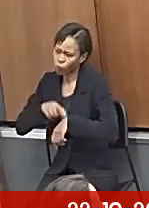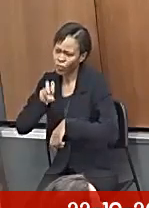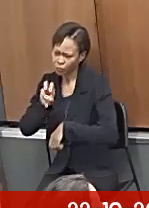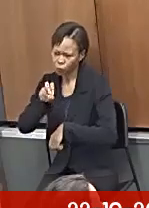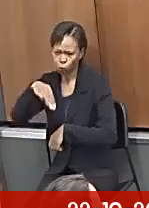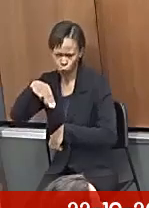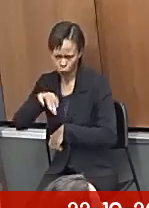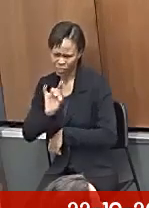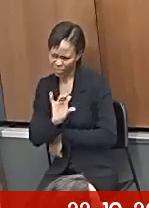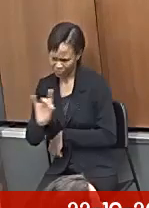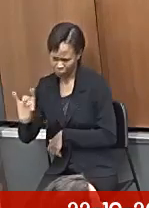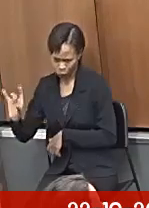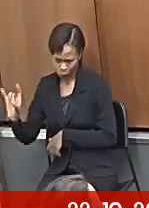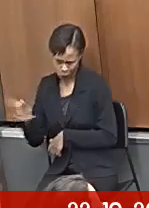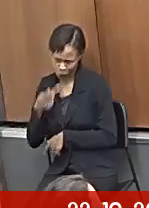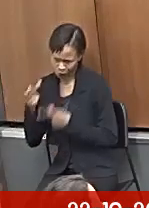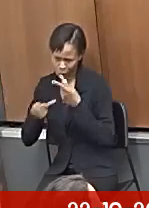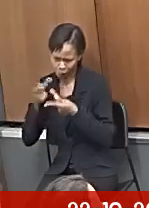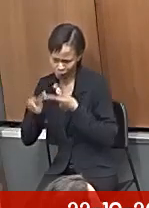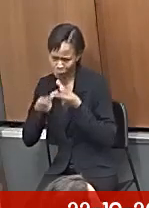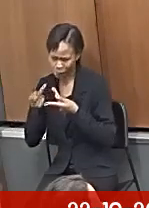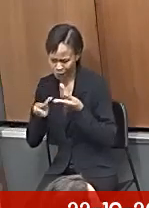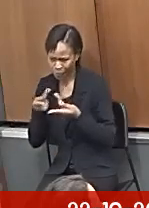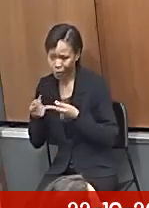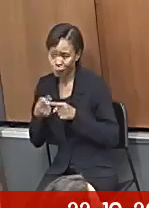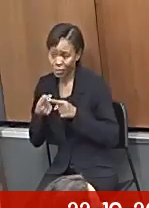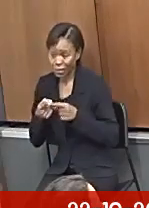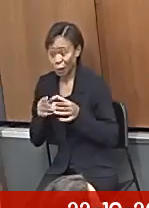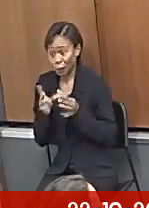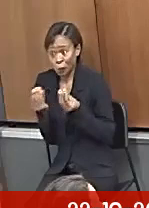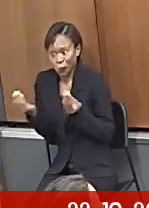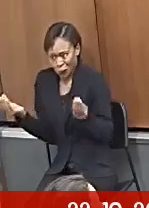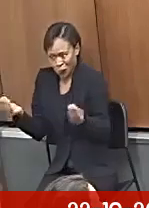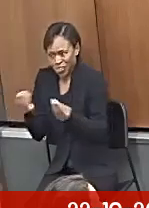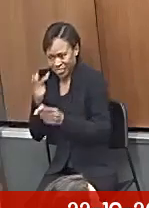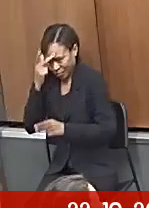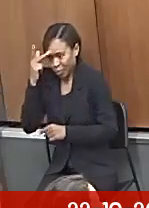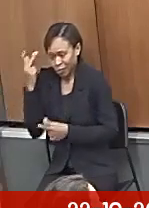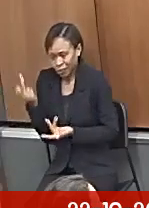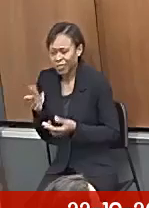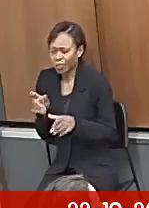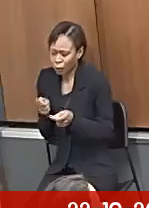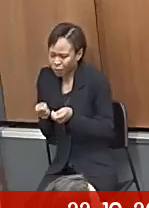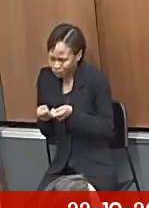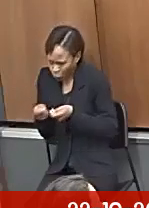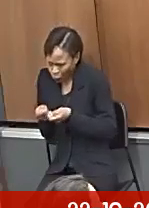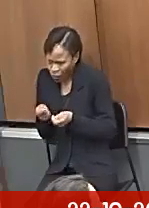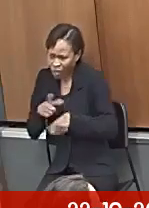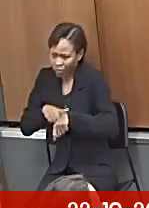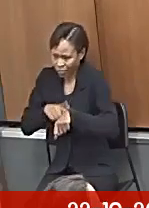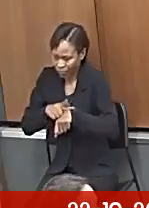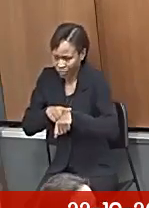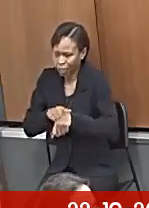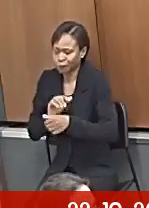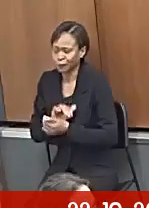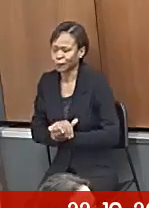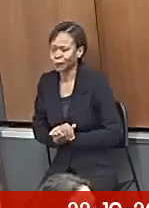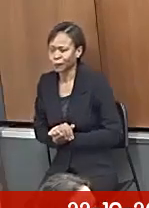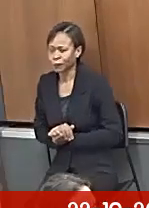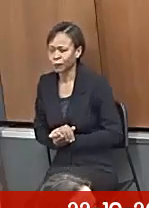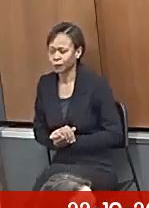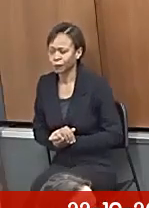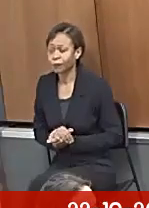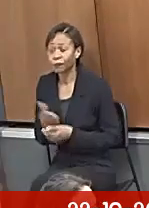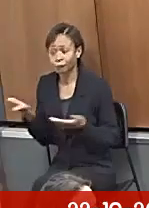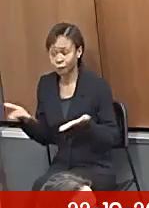só porque são muitas falas, só para a gente controlar. Quando estiver faltando 1 minuto, eu aviso, só para já ir para a conclusão. Então, eu vou